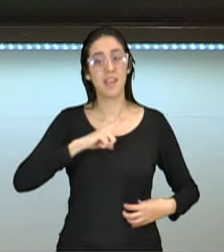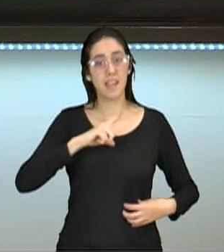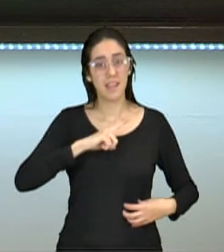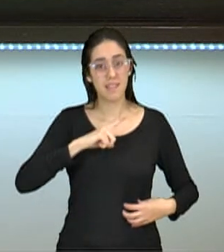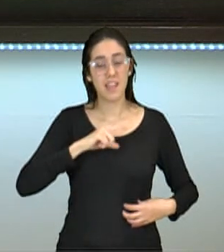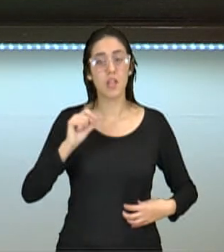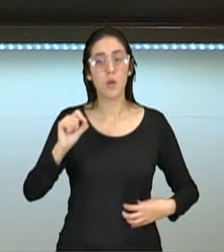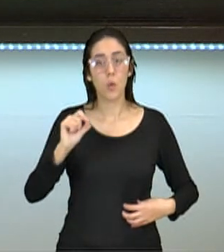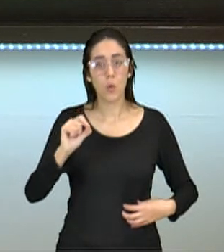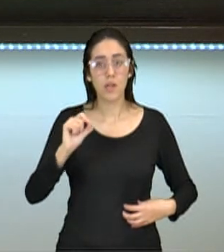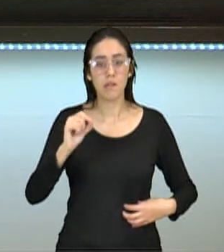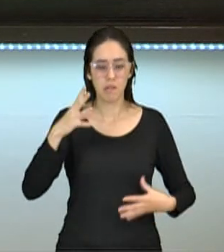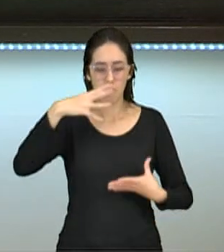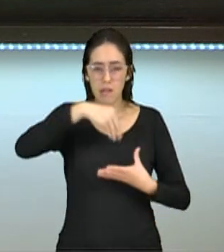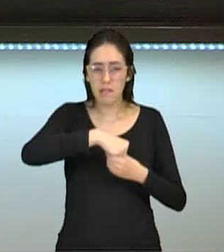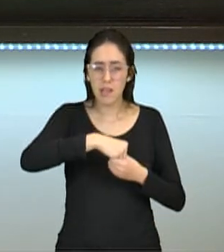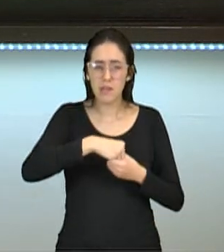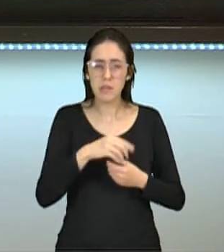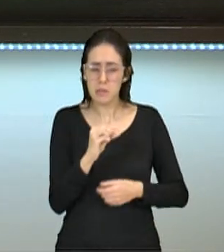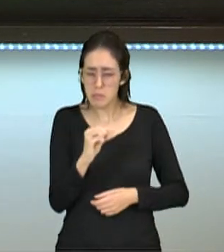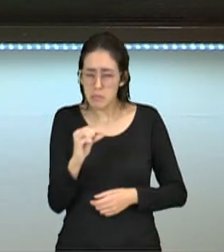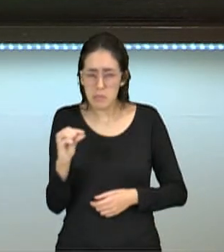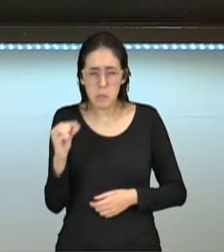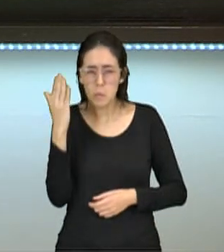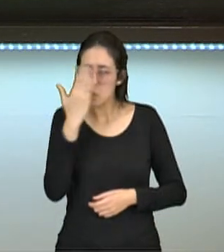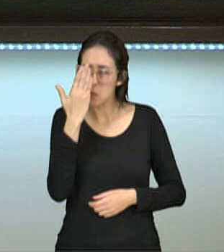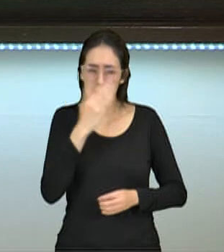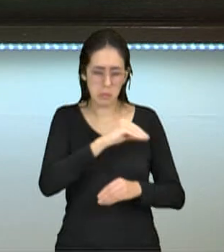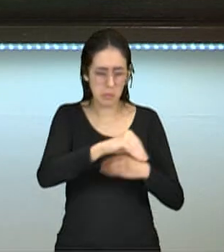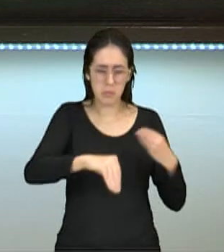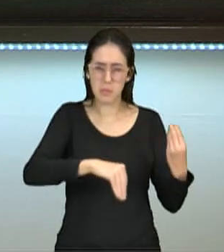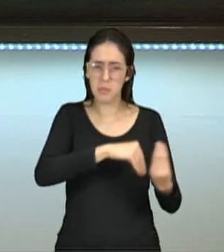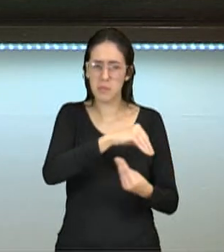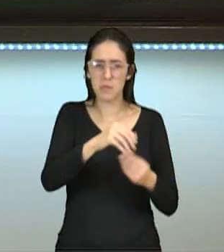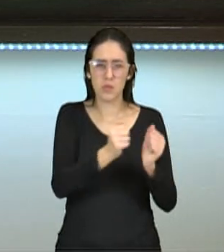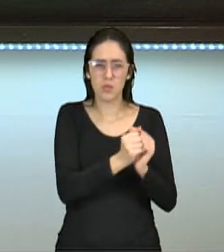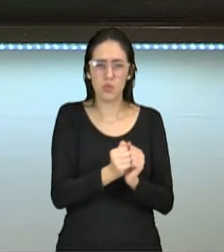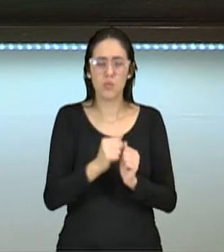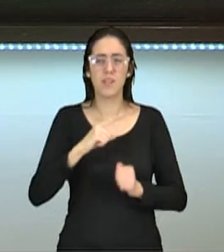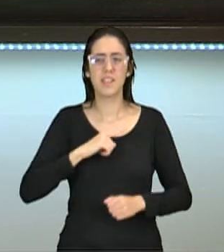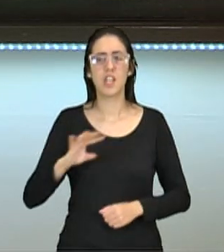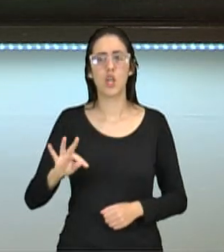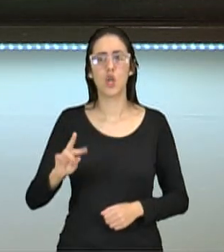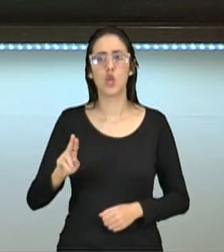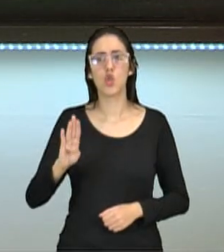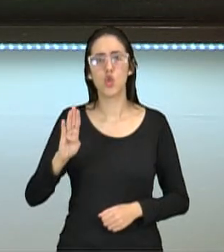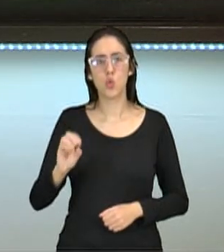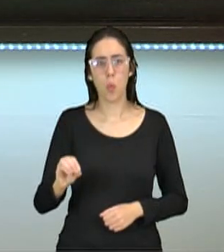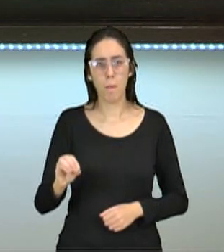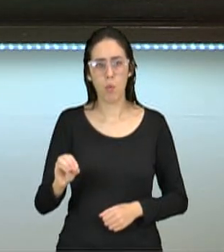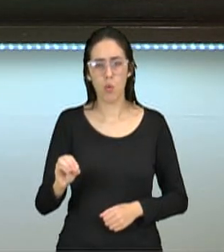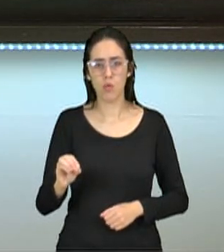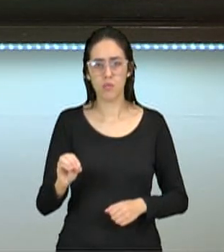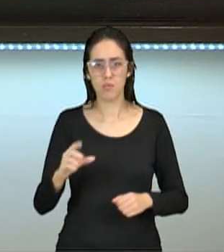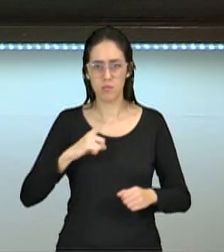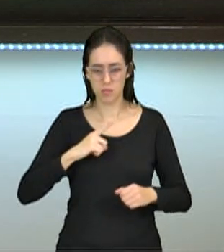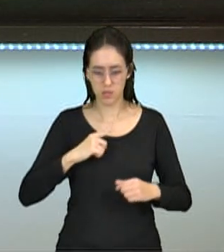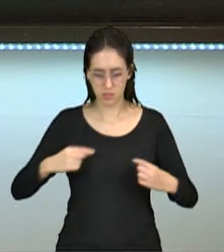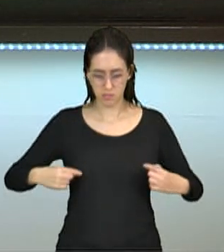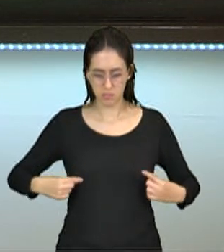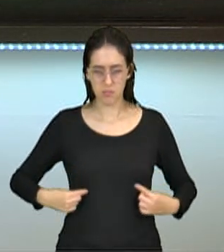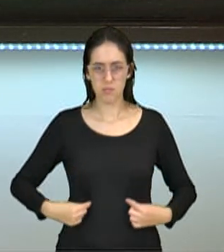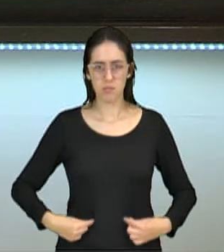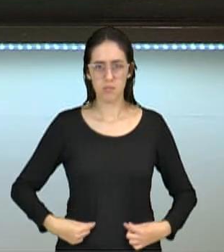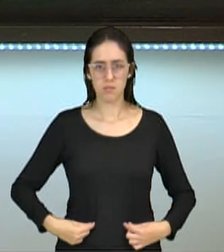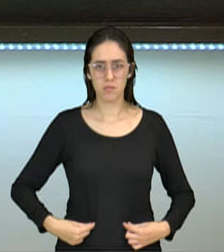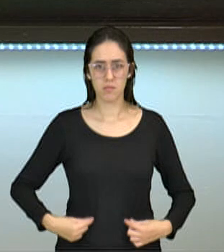estruturas microscópicas, tá? Então aquele conjunto de tubinhos ali, ele é microscópico, mas é